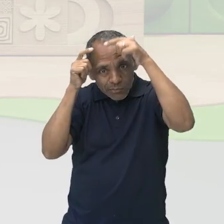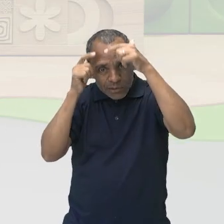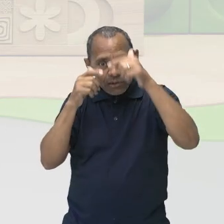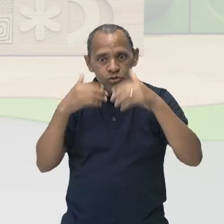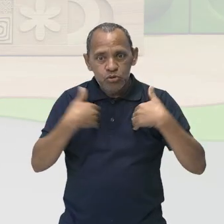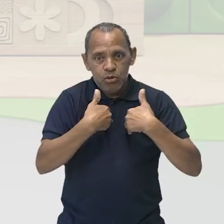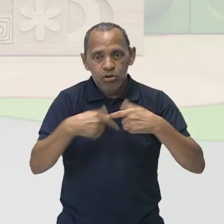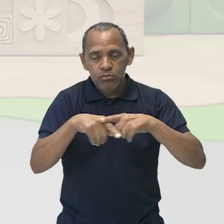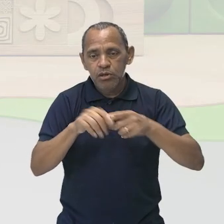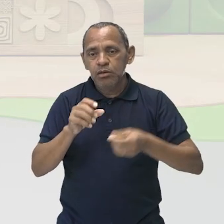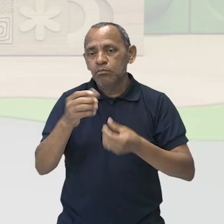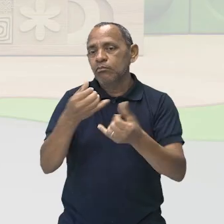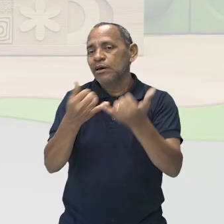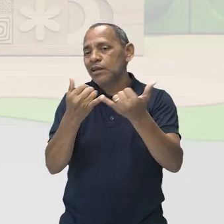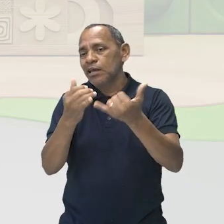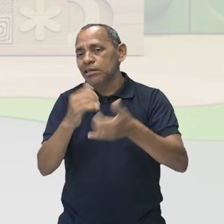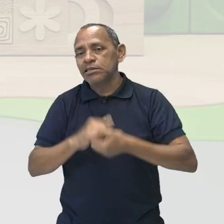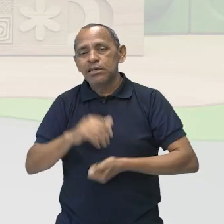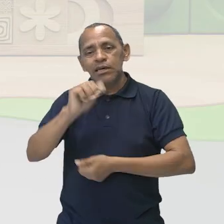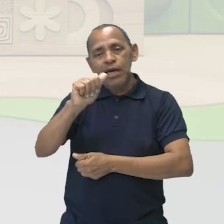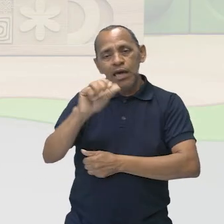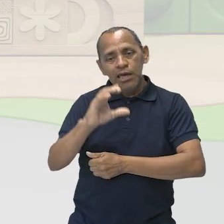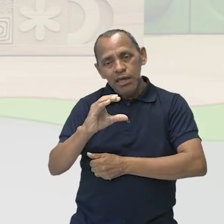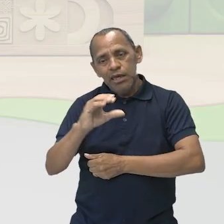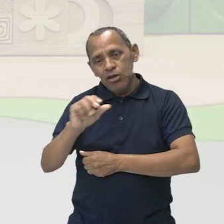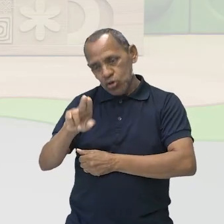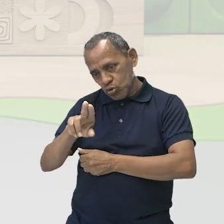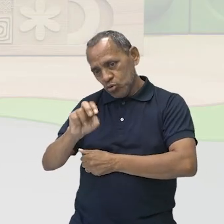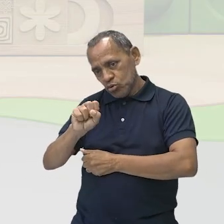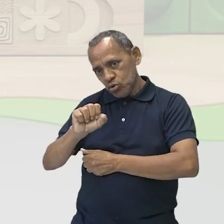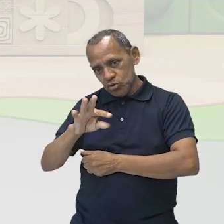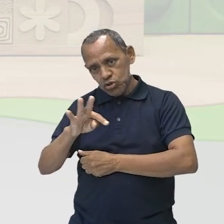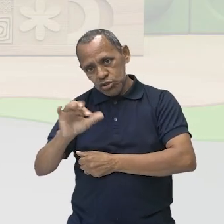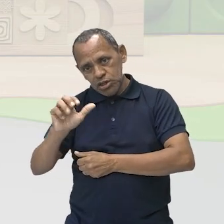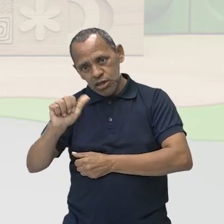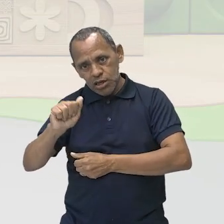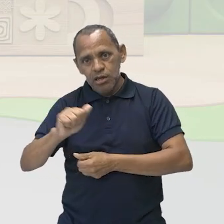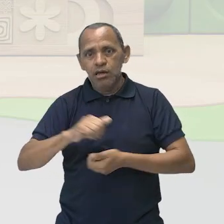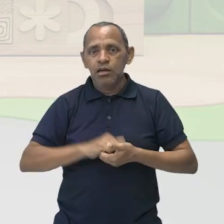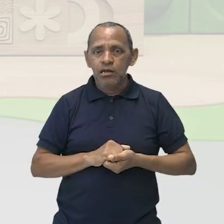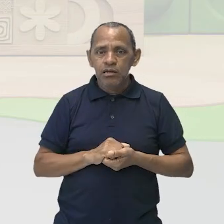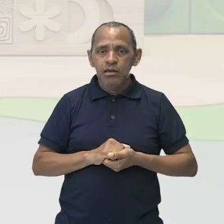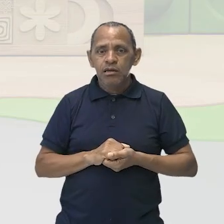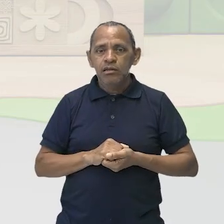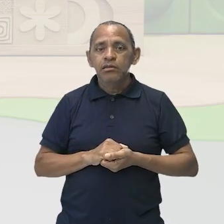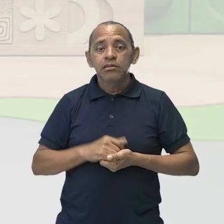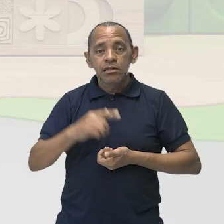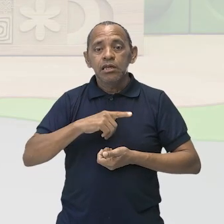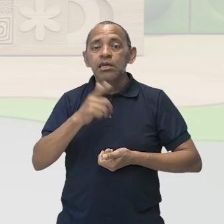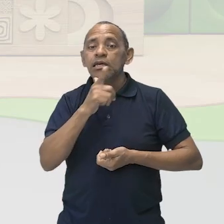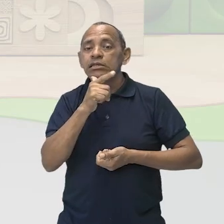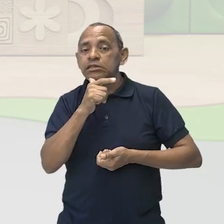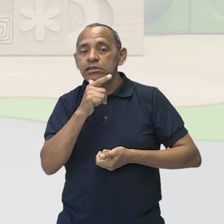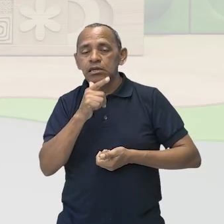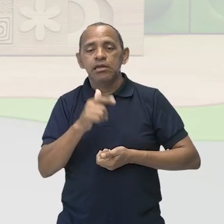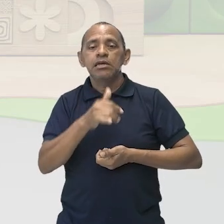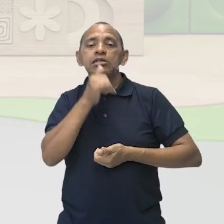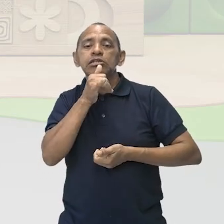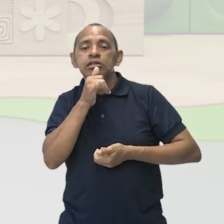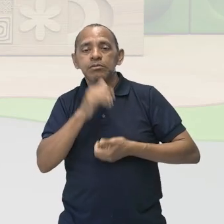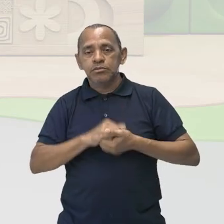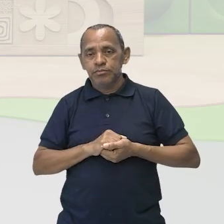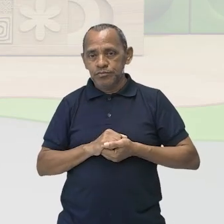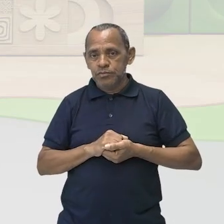focando então e direcionando o som. Bem, temos então como exemplo de animais que utilizam o